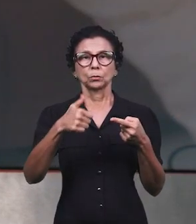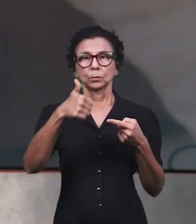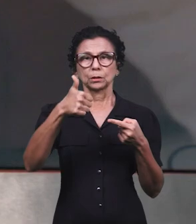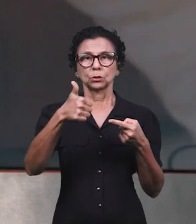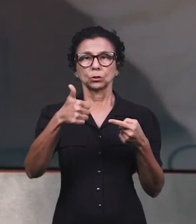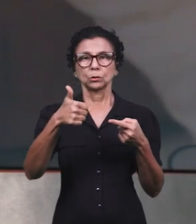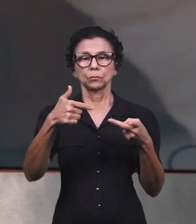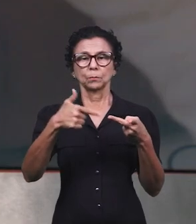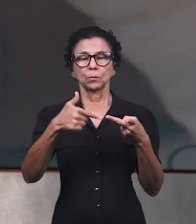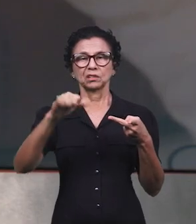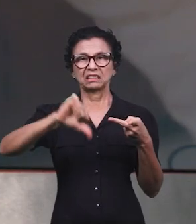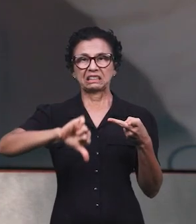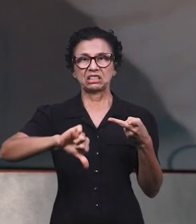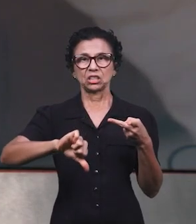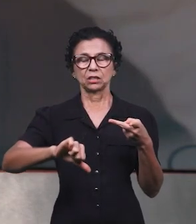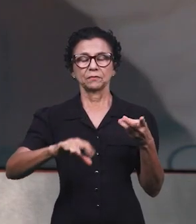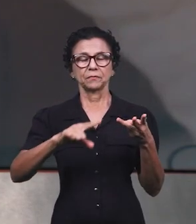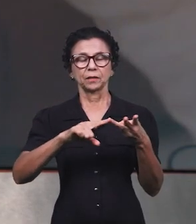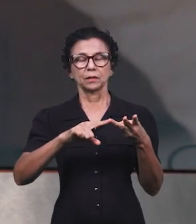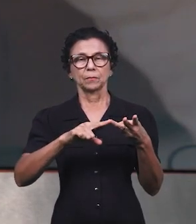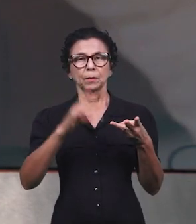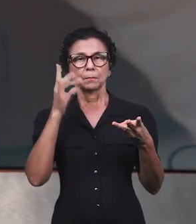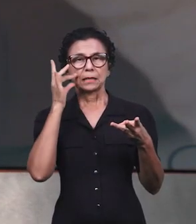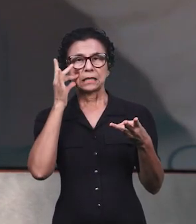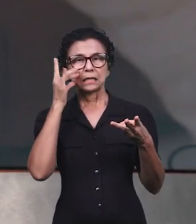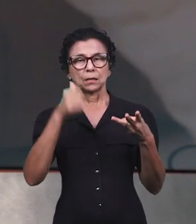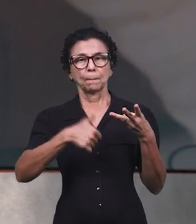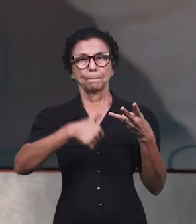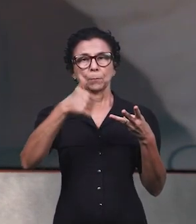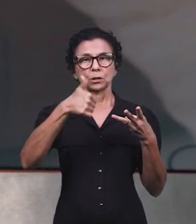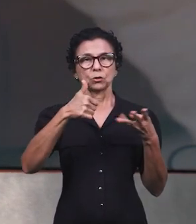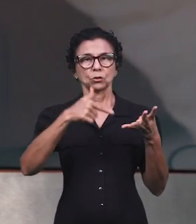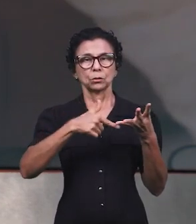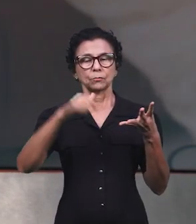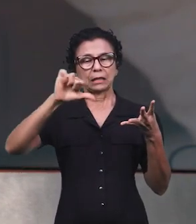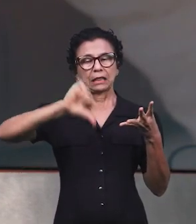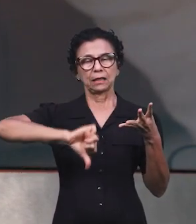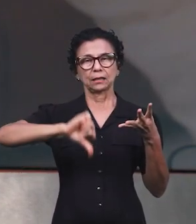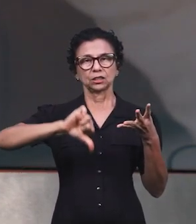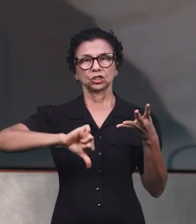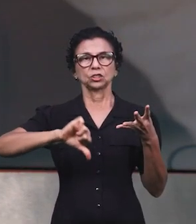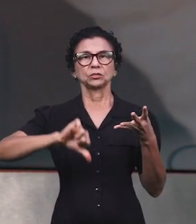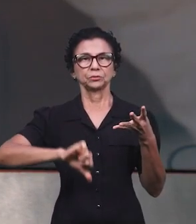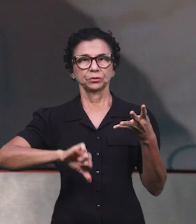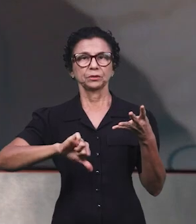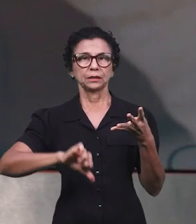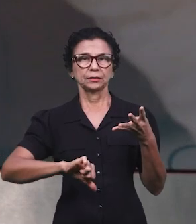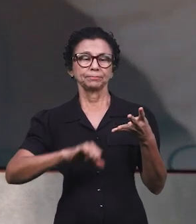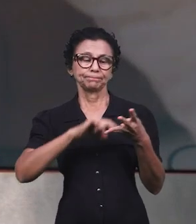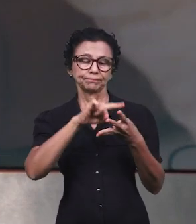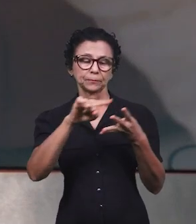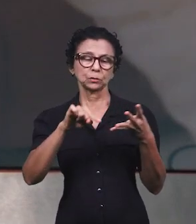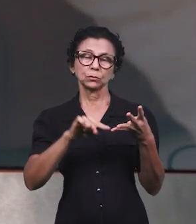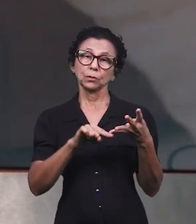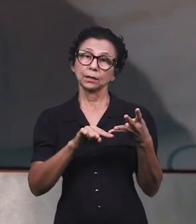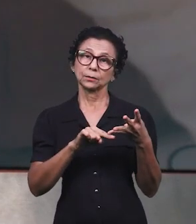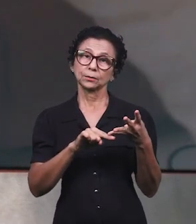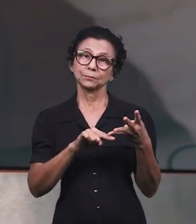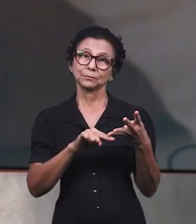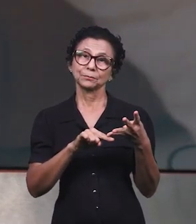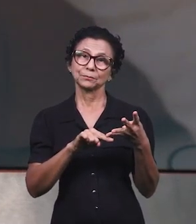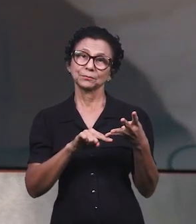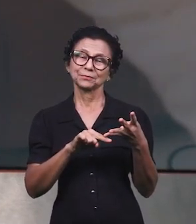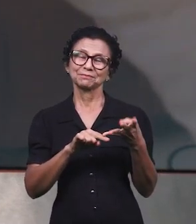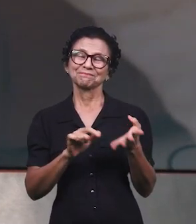desvantagens. E também o curso presencial com suas vantagens e desvantagens, tá? Tem para todos os gostos aí. E